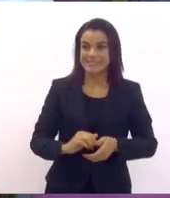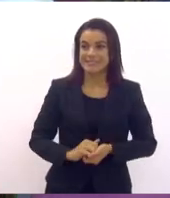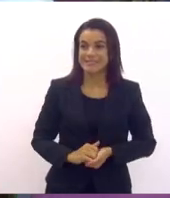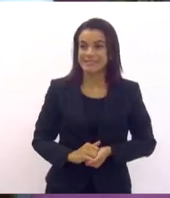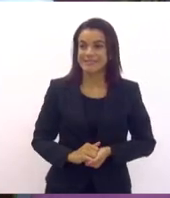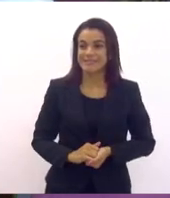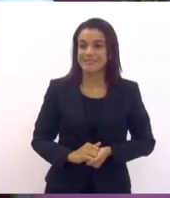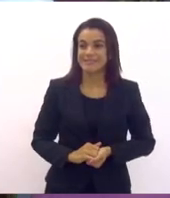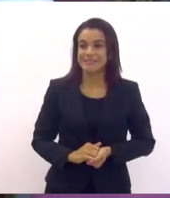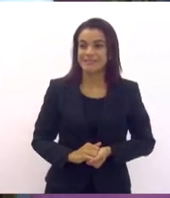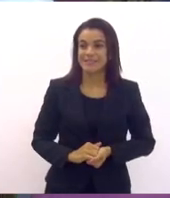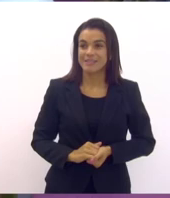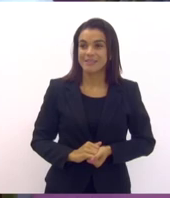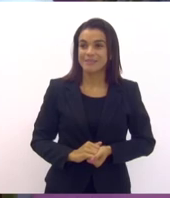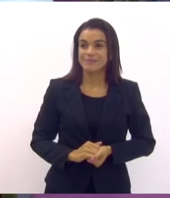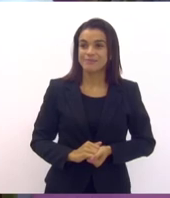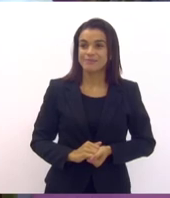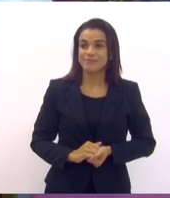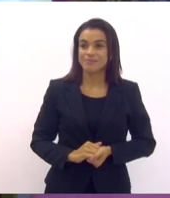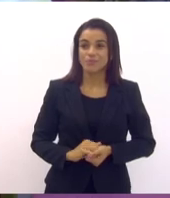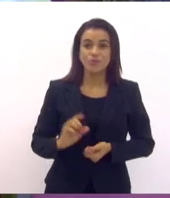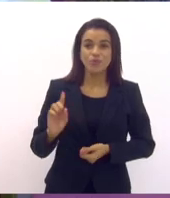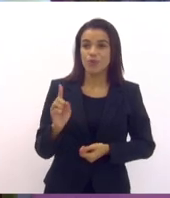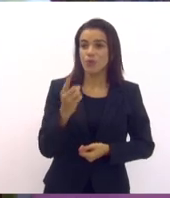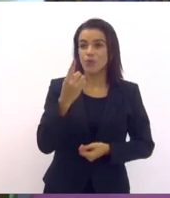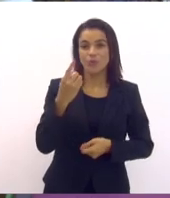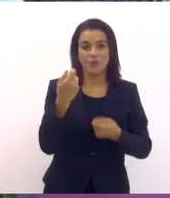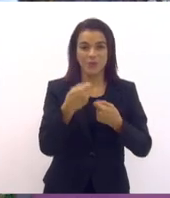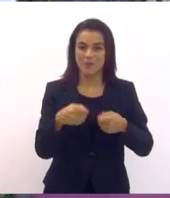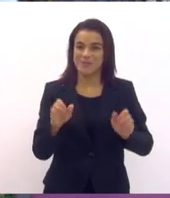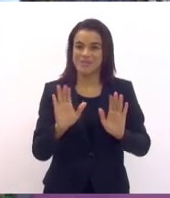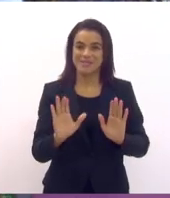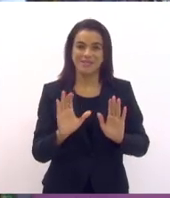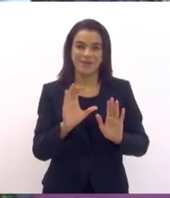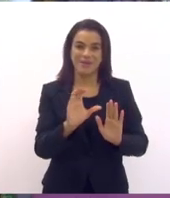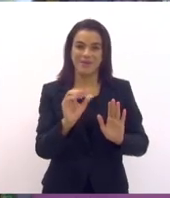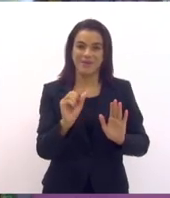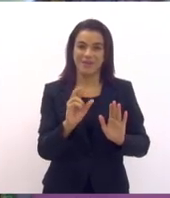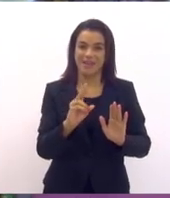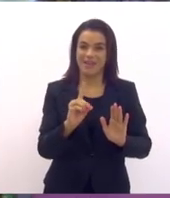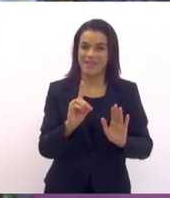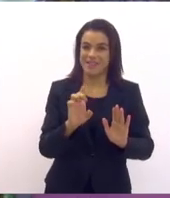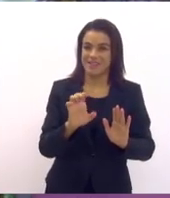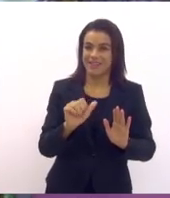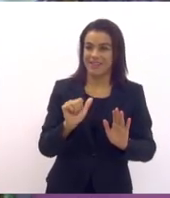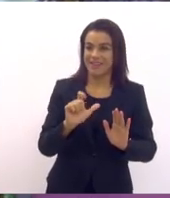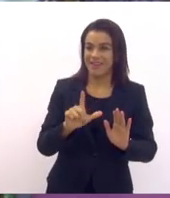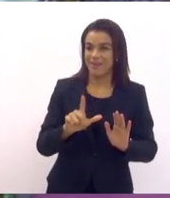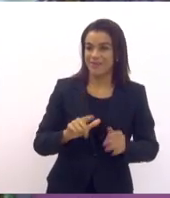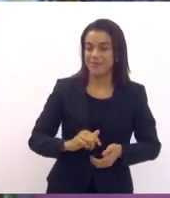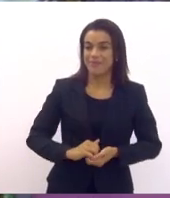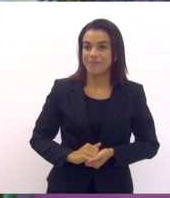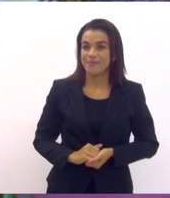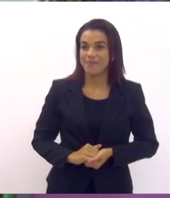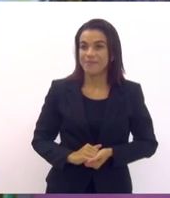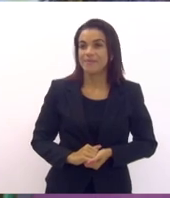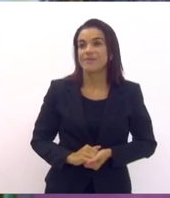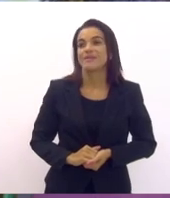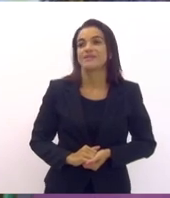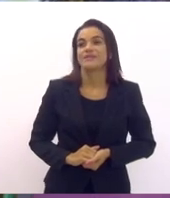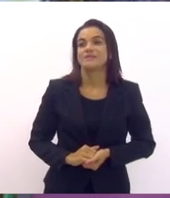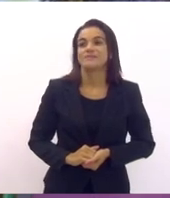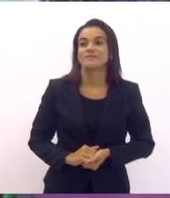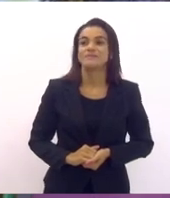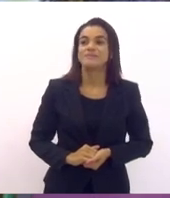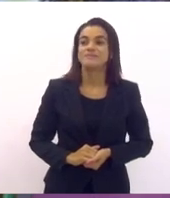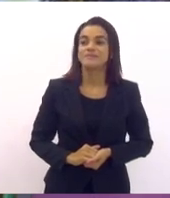está falando o único aqui que não precisa fazer isso é o Cardeal quem pediu Alexandre por favor